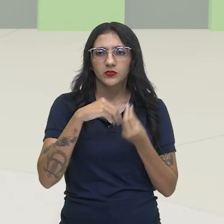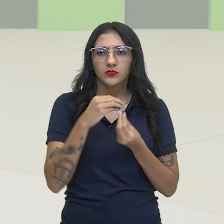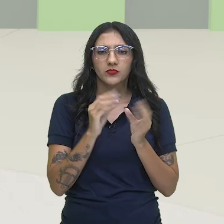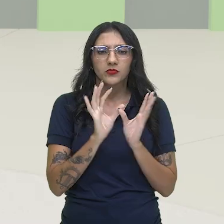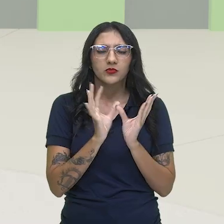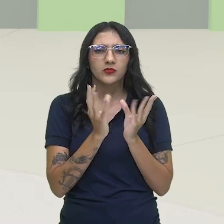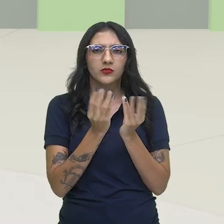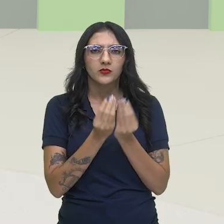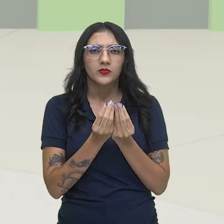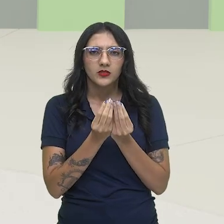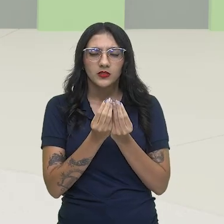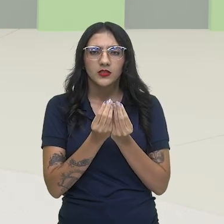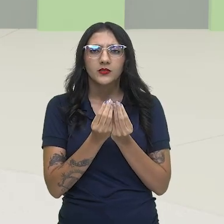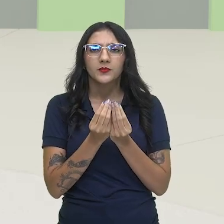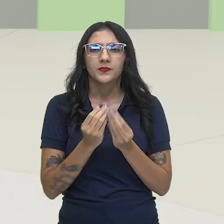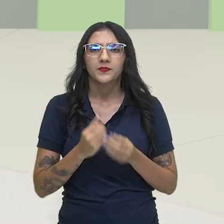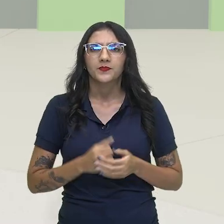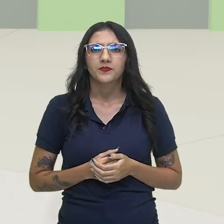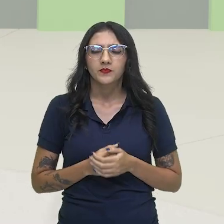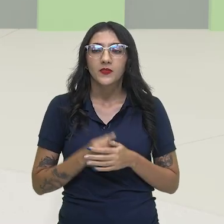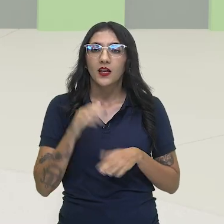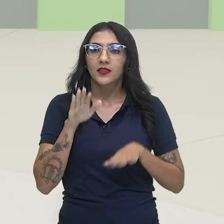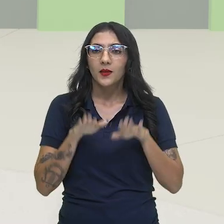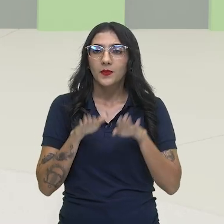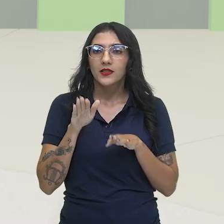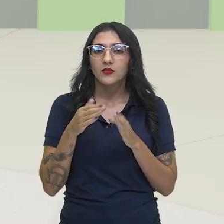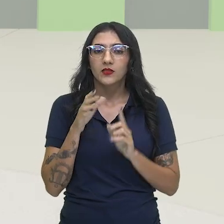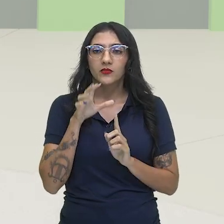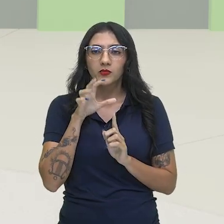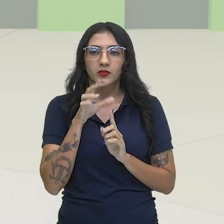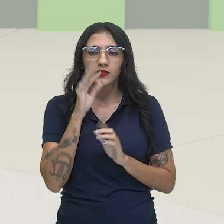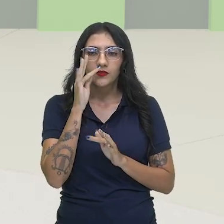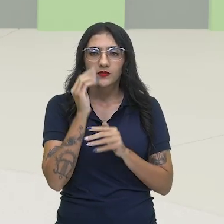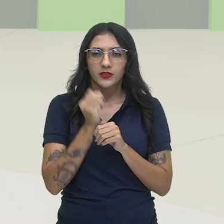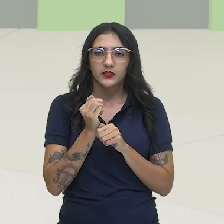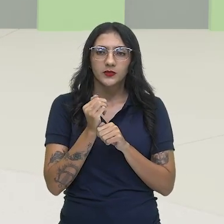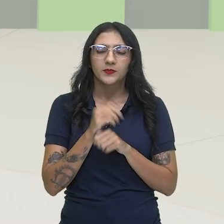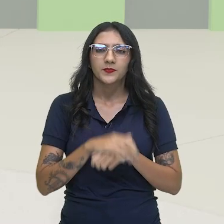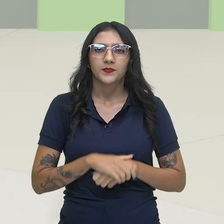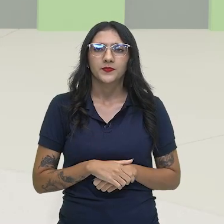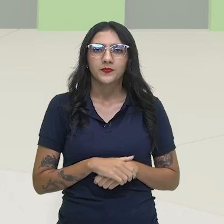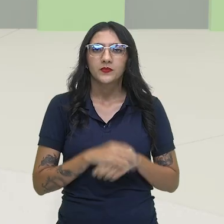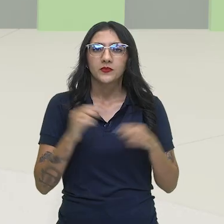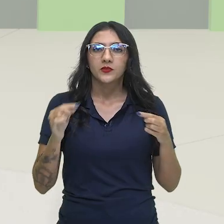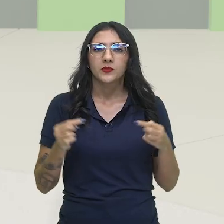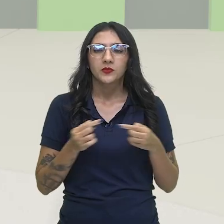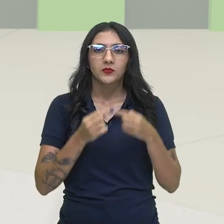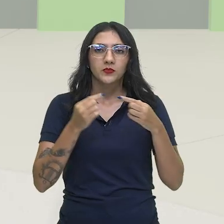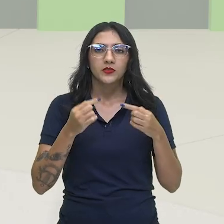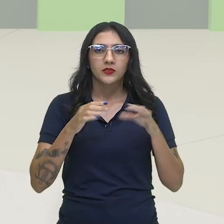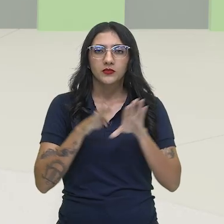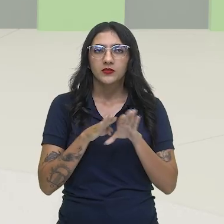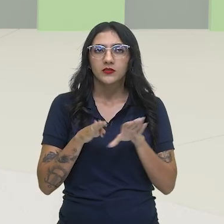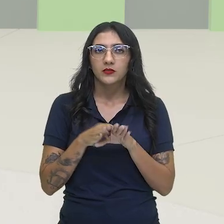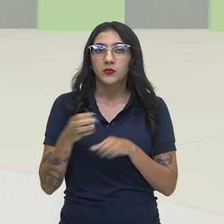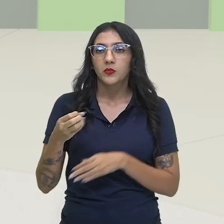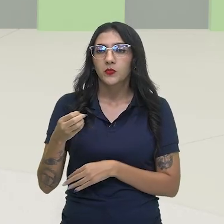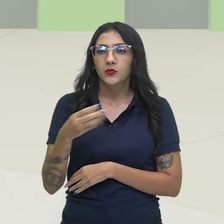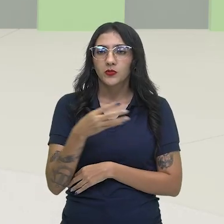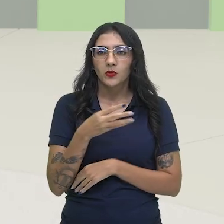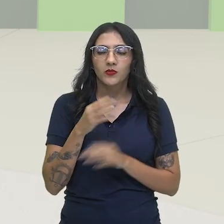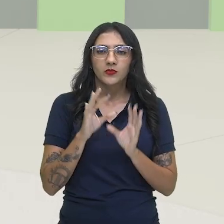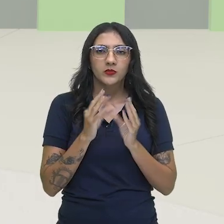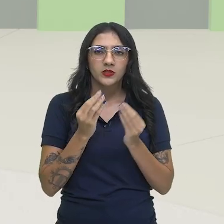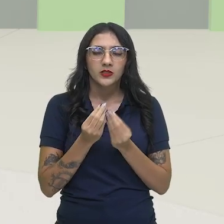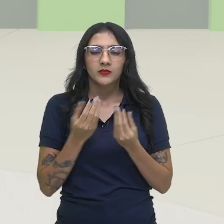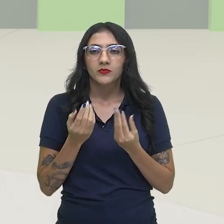combinar sob certas condições físicas, dando um novo produto.